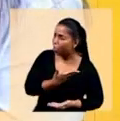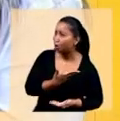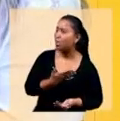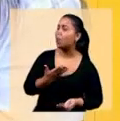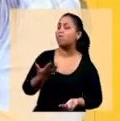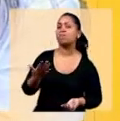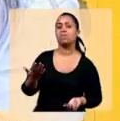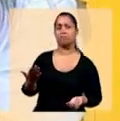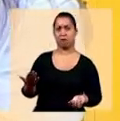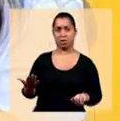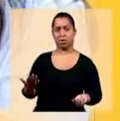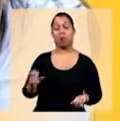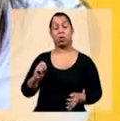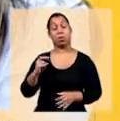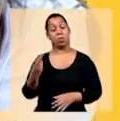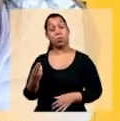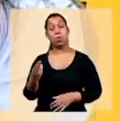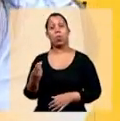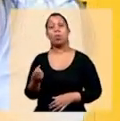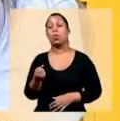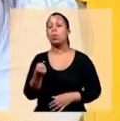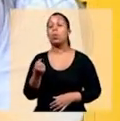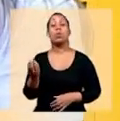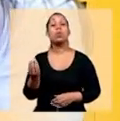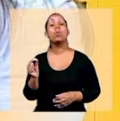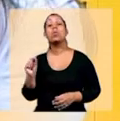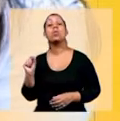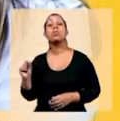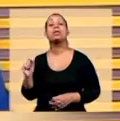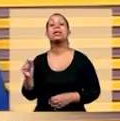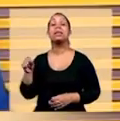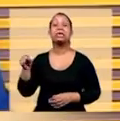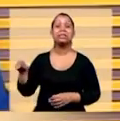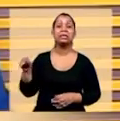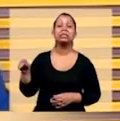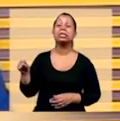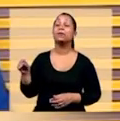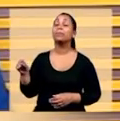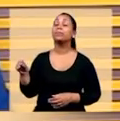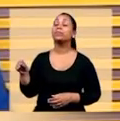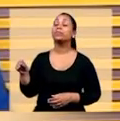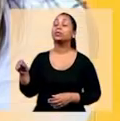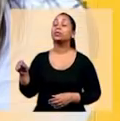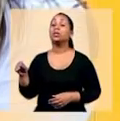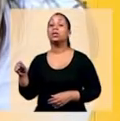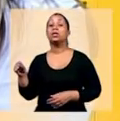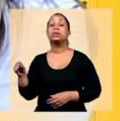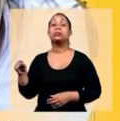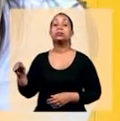provas? Entendi. Não é? Ou então, qual é o dano que aquele assédio está